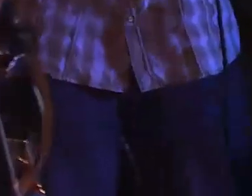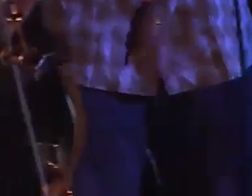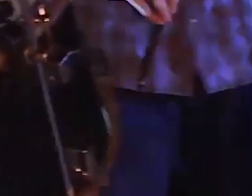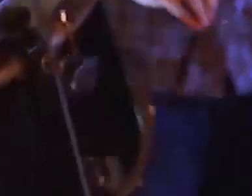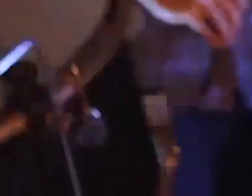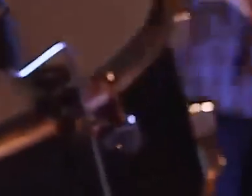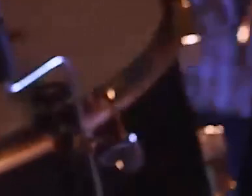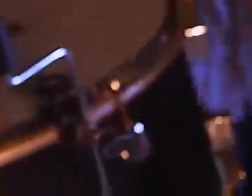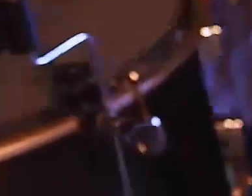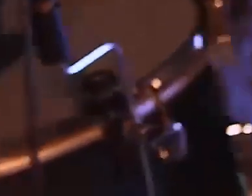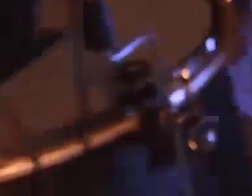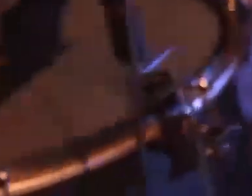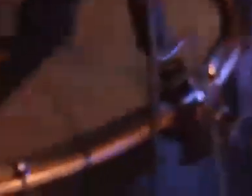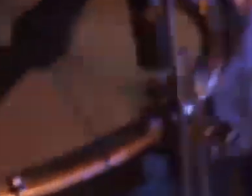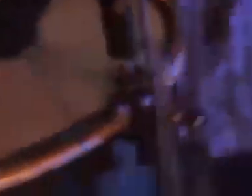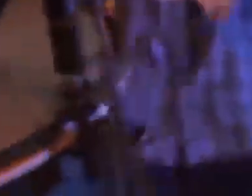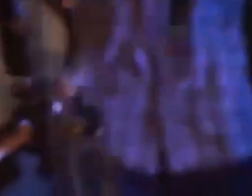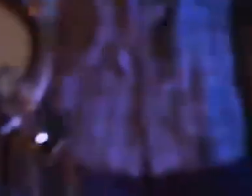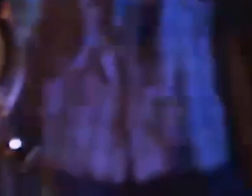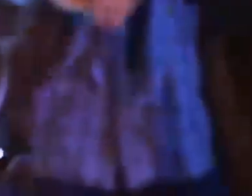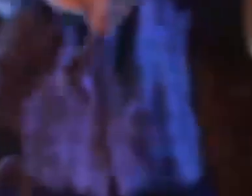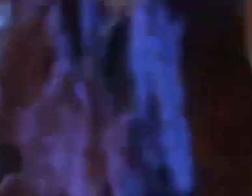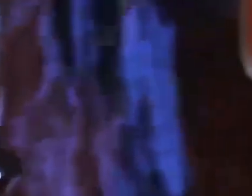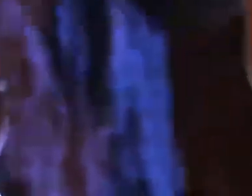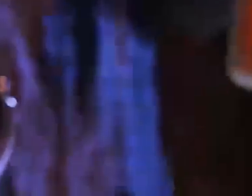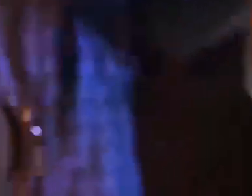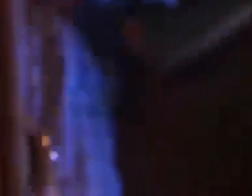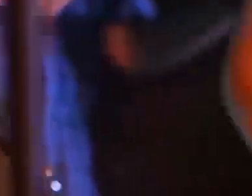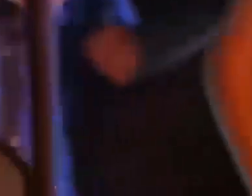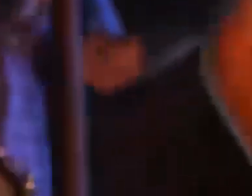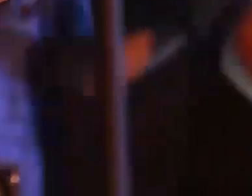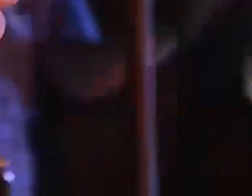Gira, gira esse vestido, floreia o meu